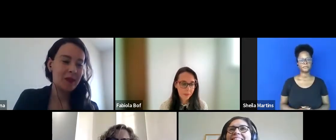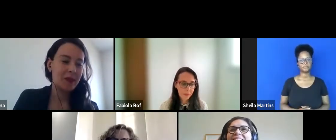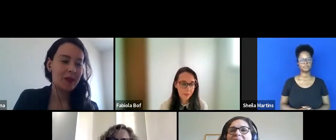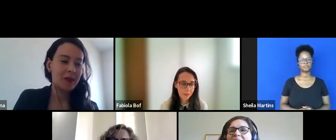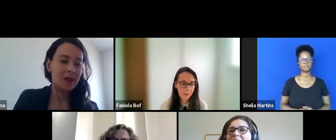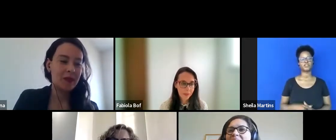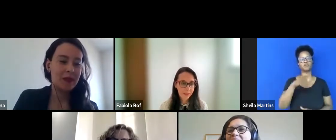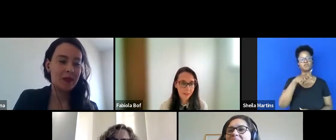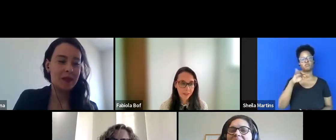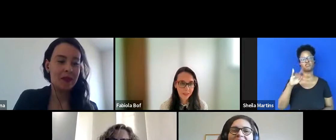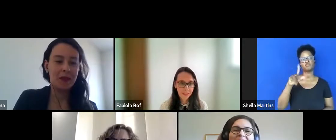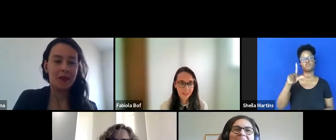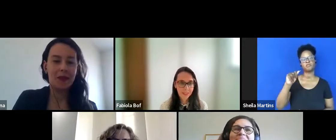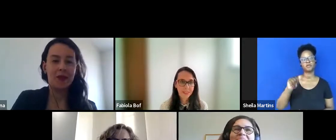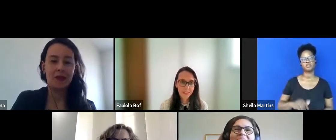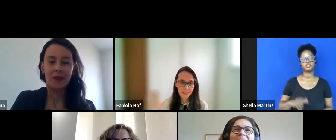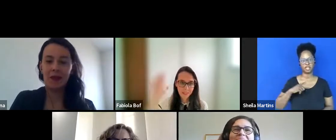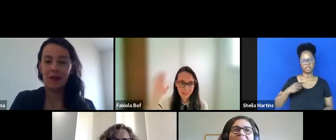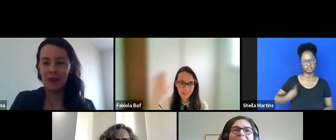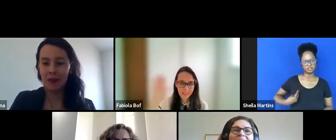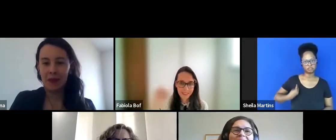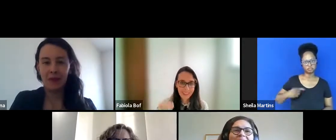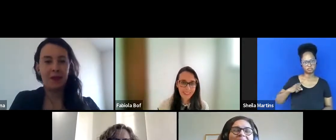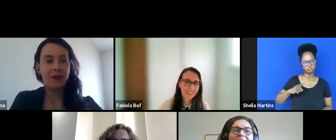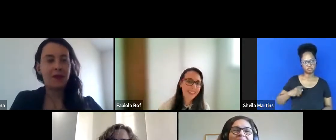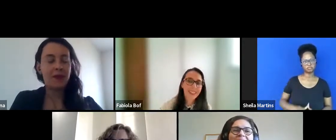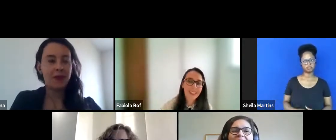Professora Fabíola, está aqui?